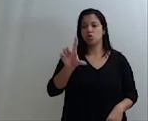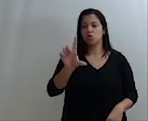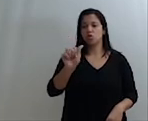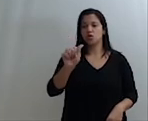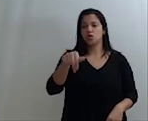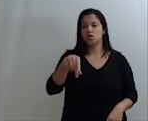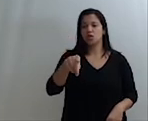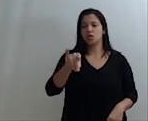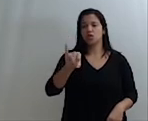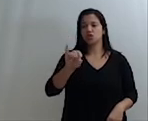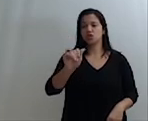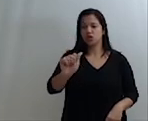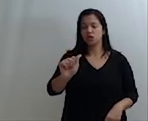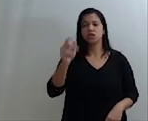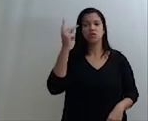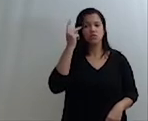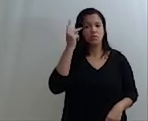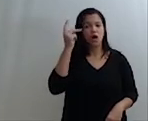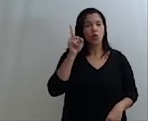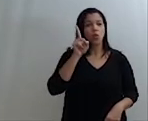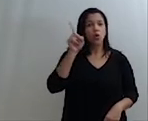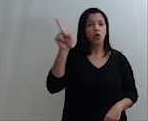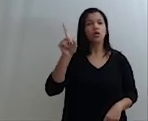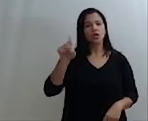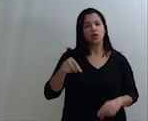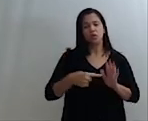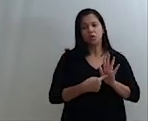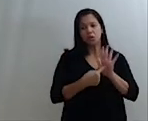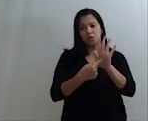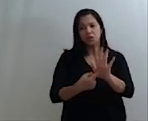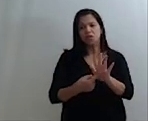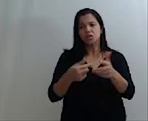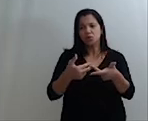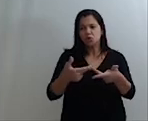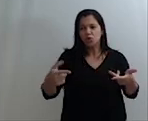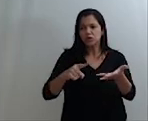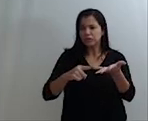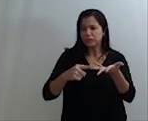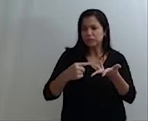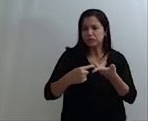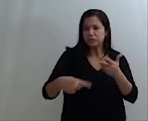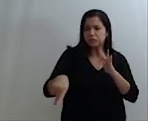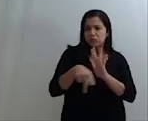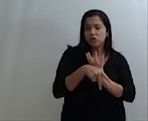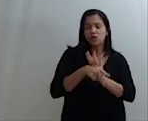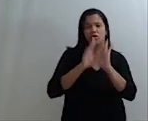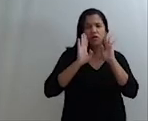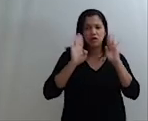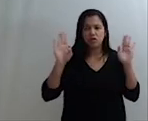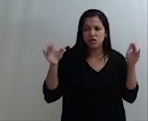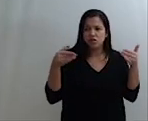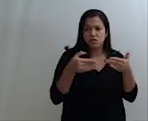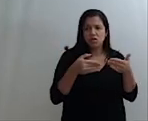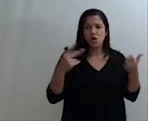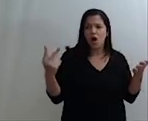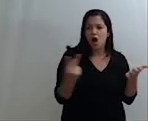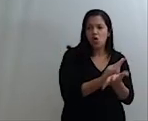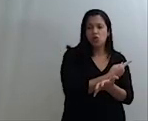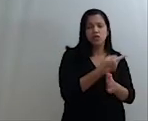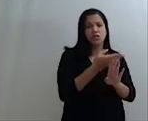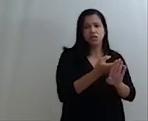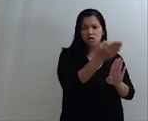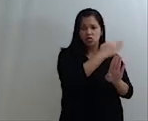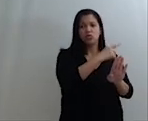trago essas peculiaridades do caso e chamo atenção para esse precedente em que foram aplicadas medidas